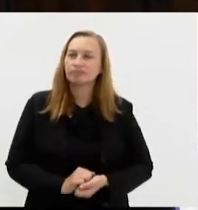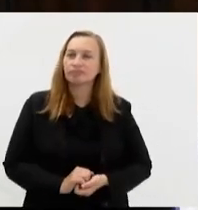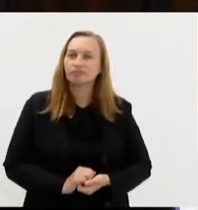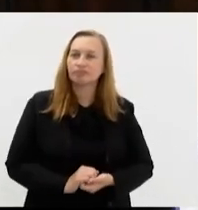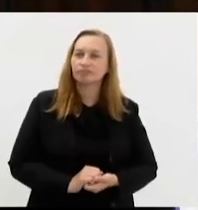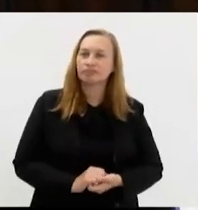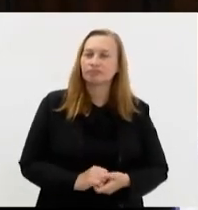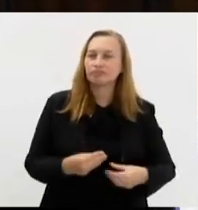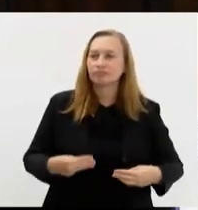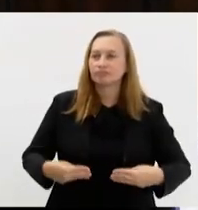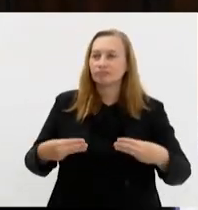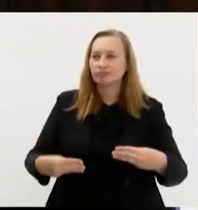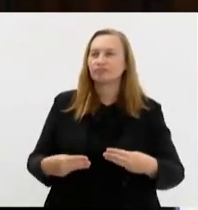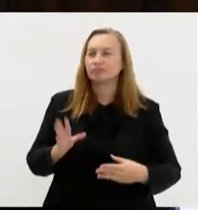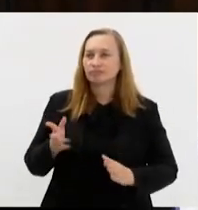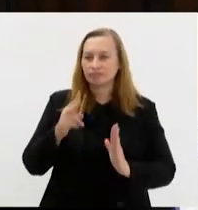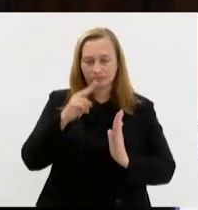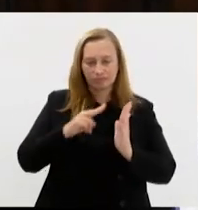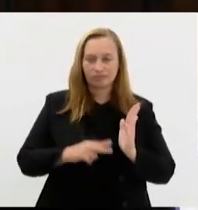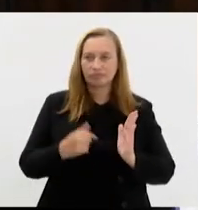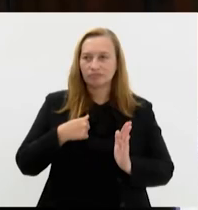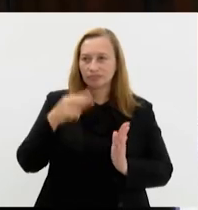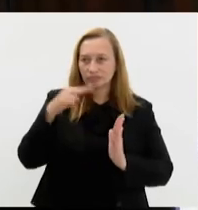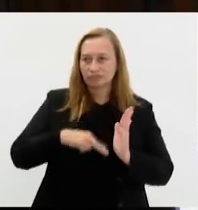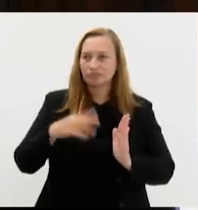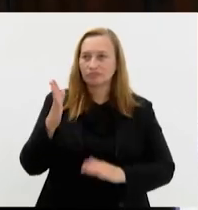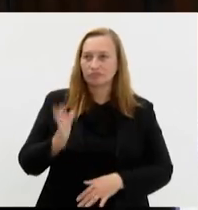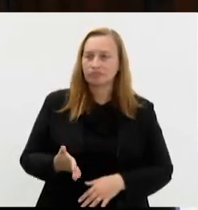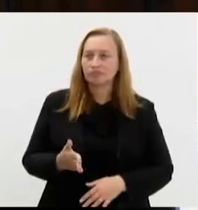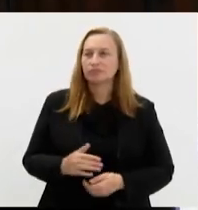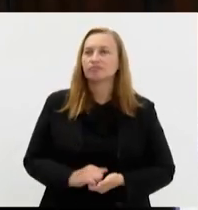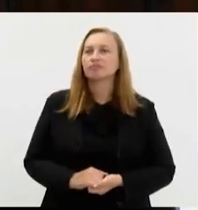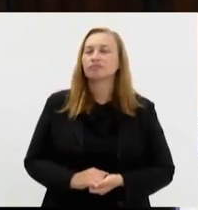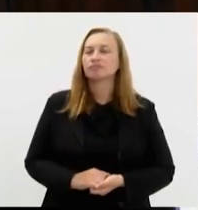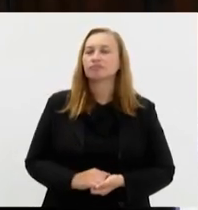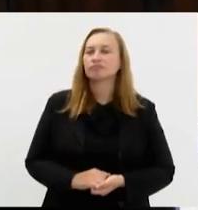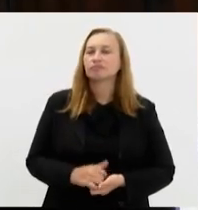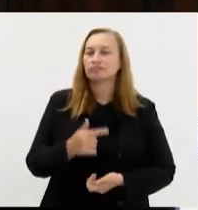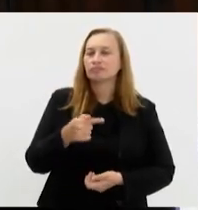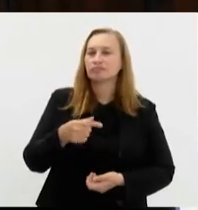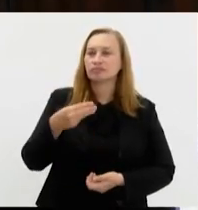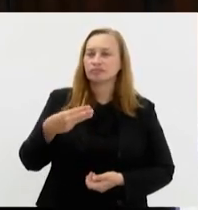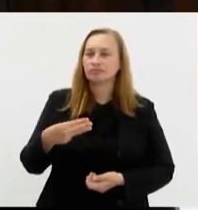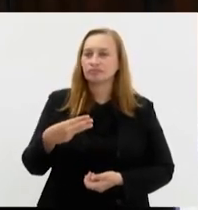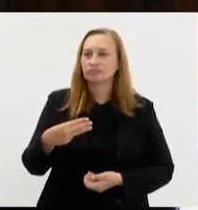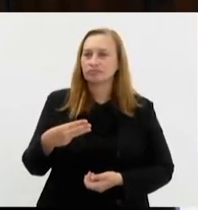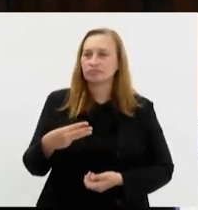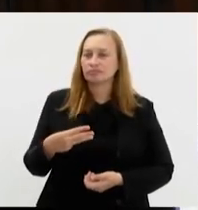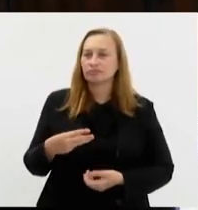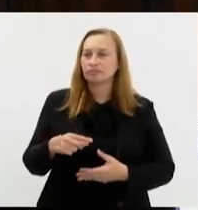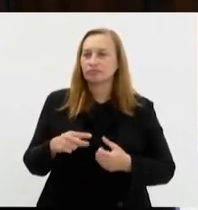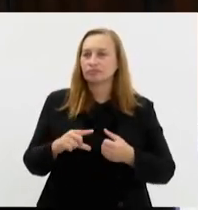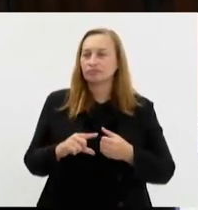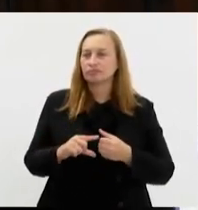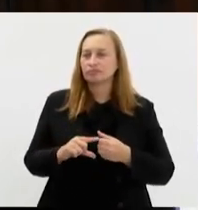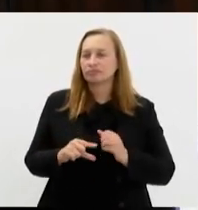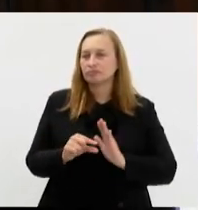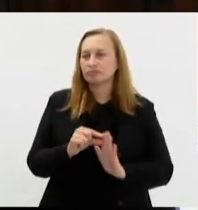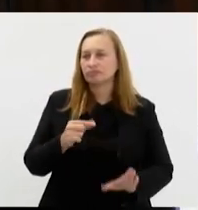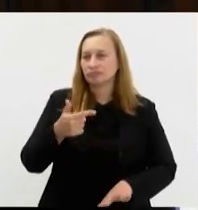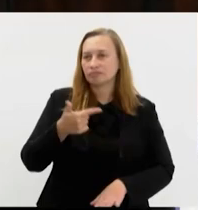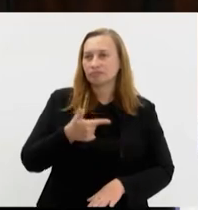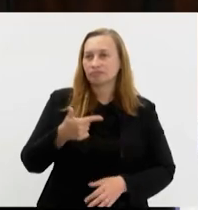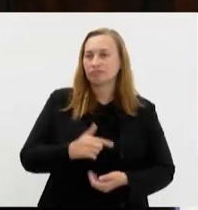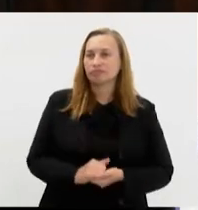ministra Dilene já leu mas vou ler novamente do artigo 73 inciso parágrafo segundo que diz o